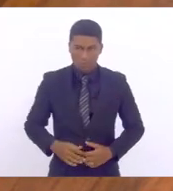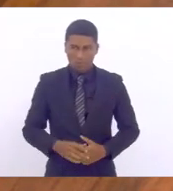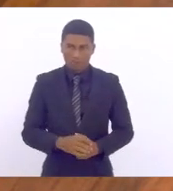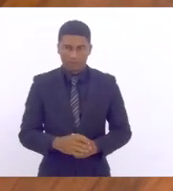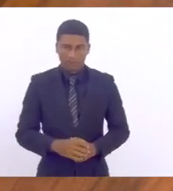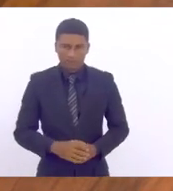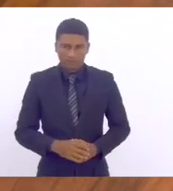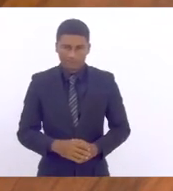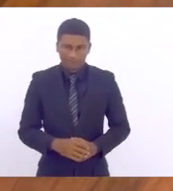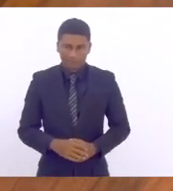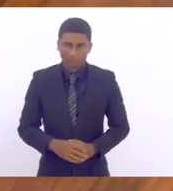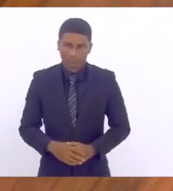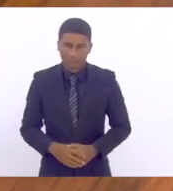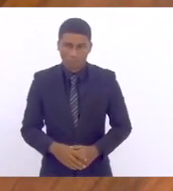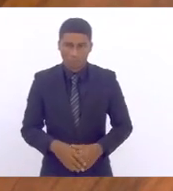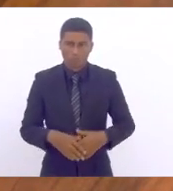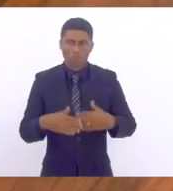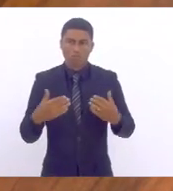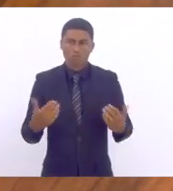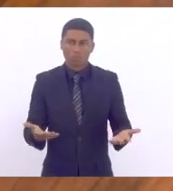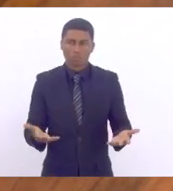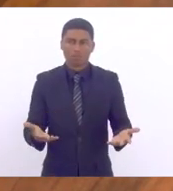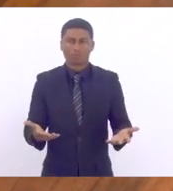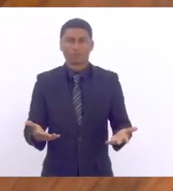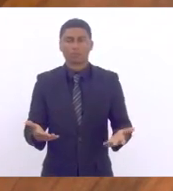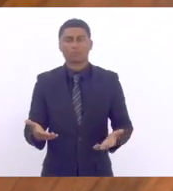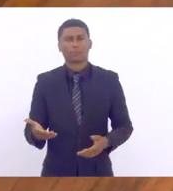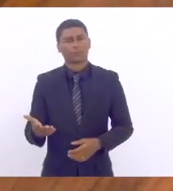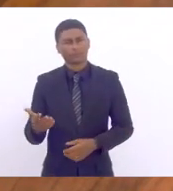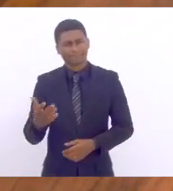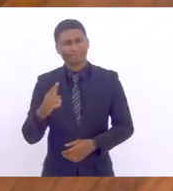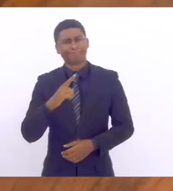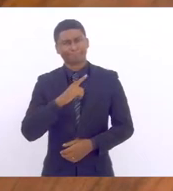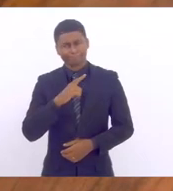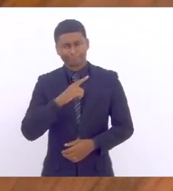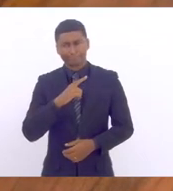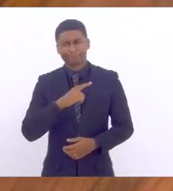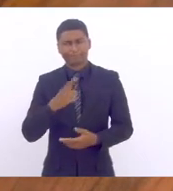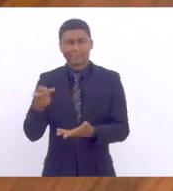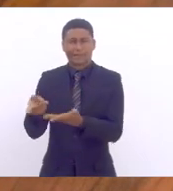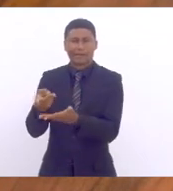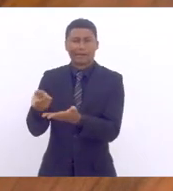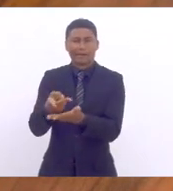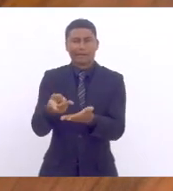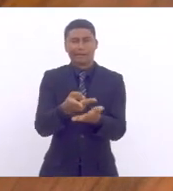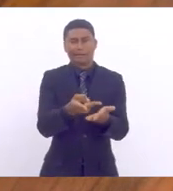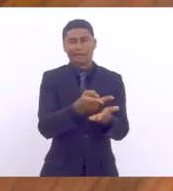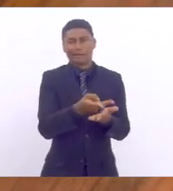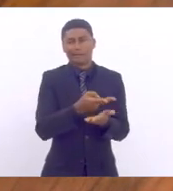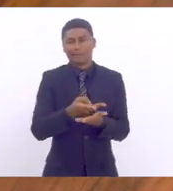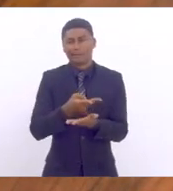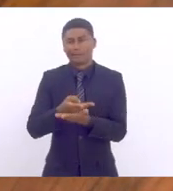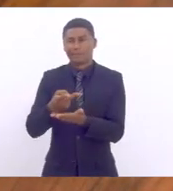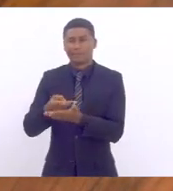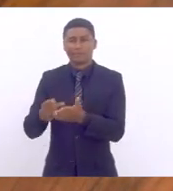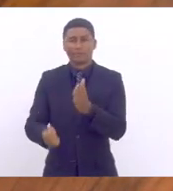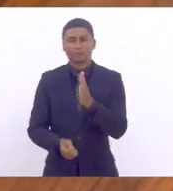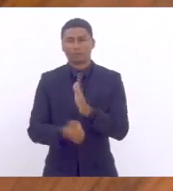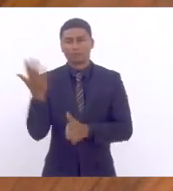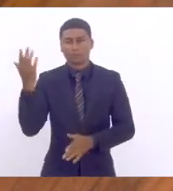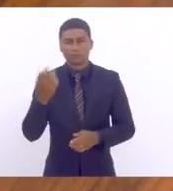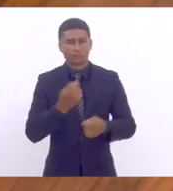já se foi, mas o fato é que havia uma série de irregularidades na transparência